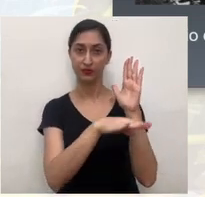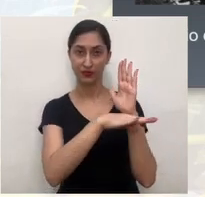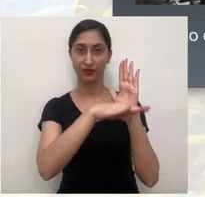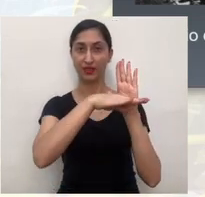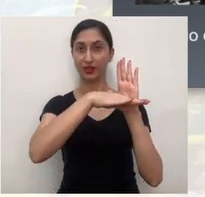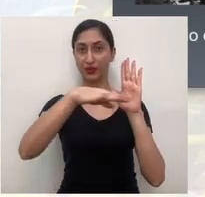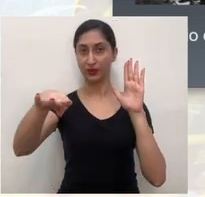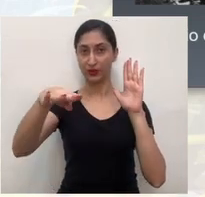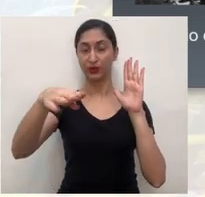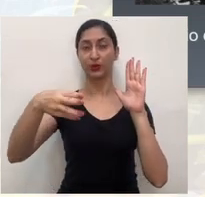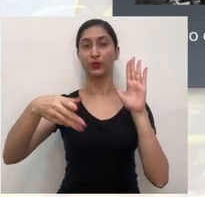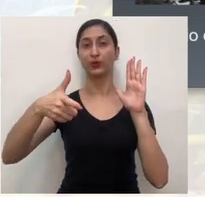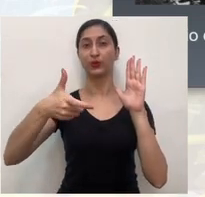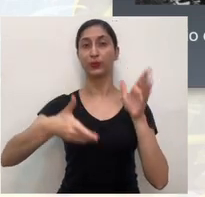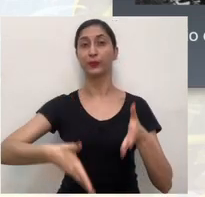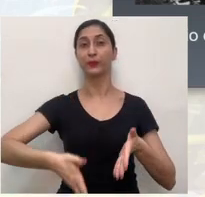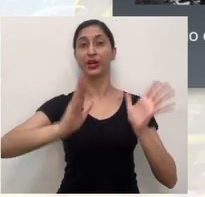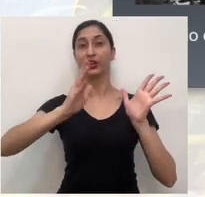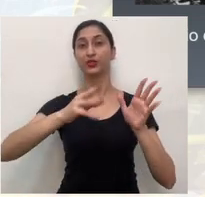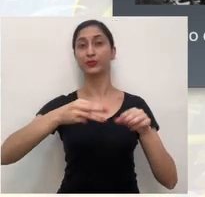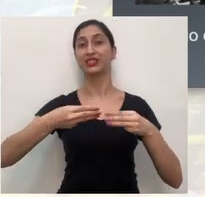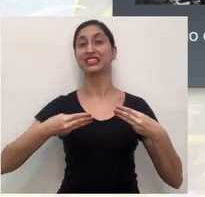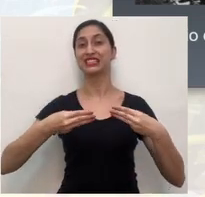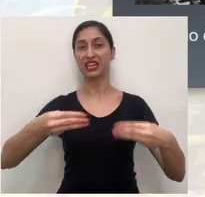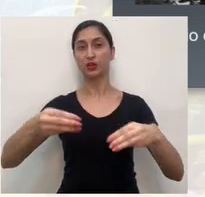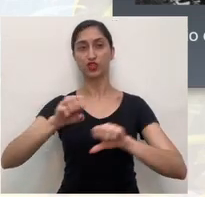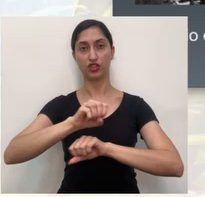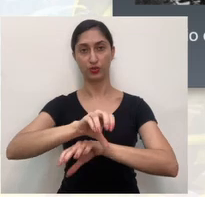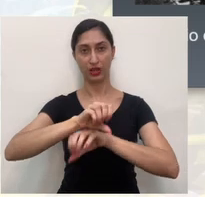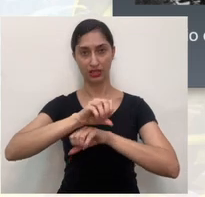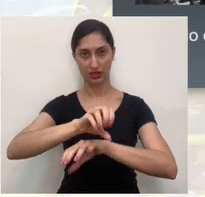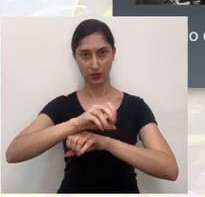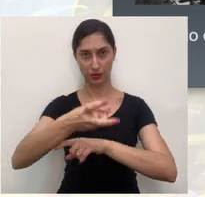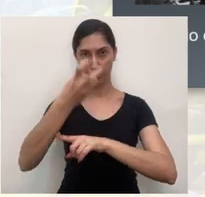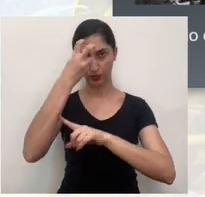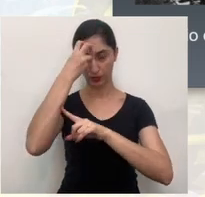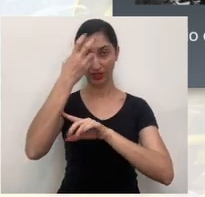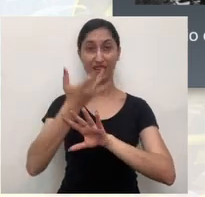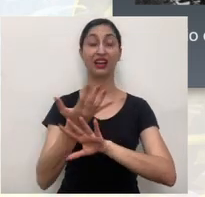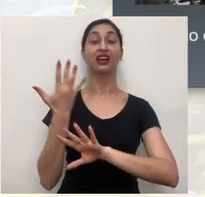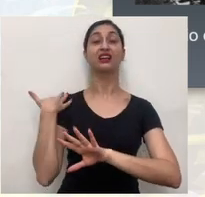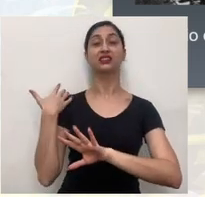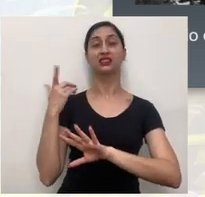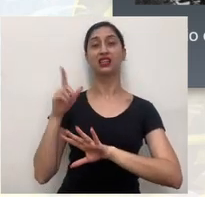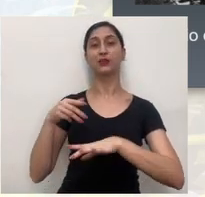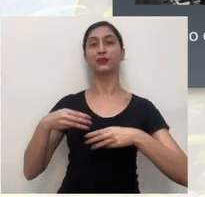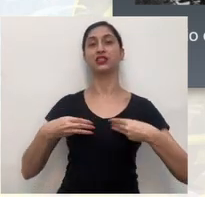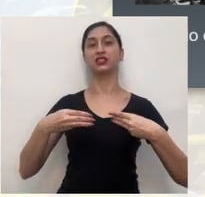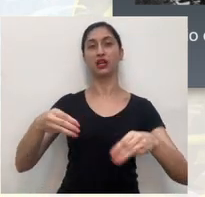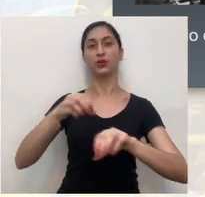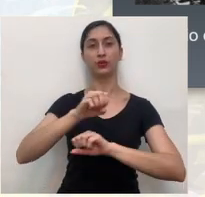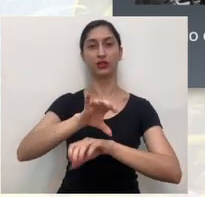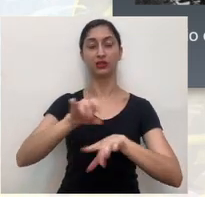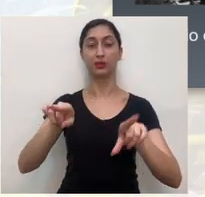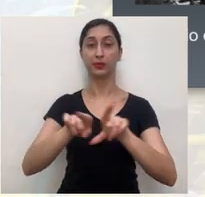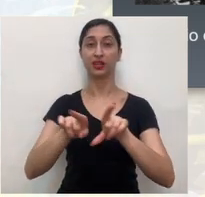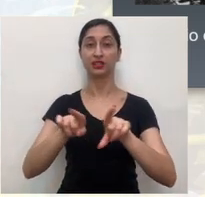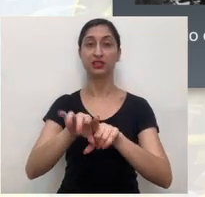de Educação e Cultura, que na época era Ministério de Educação e Saúde, né?